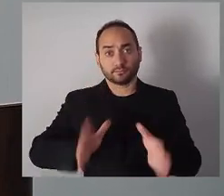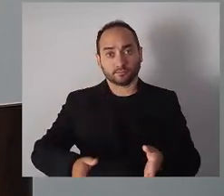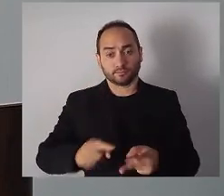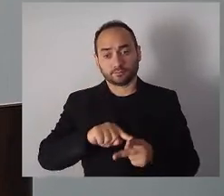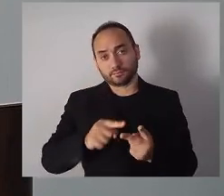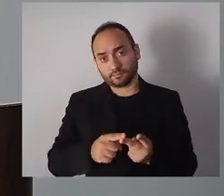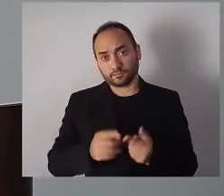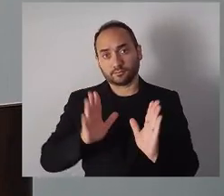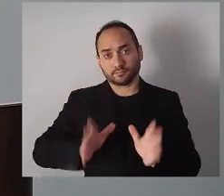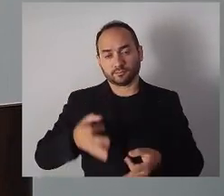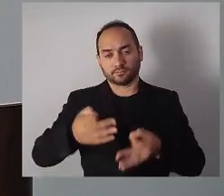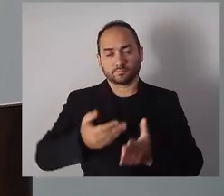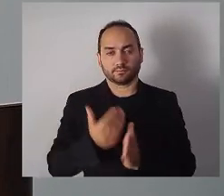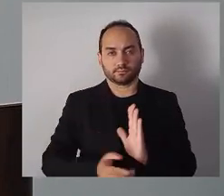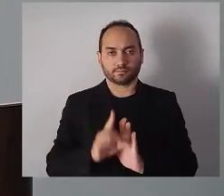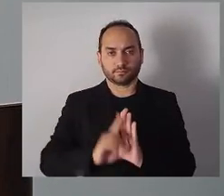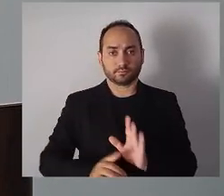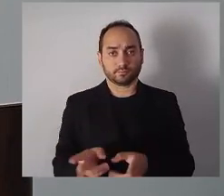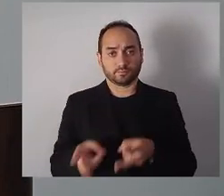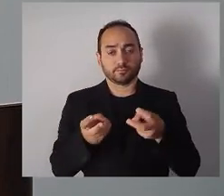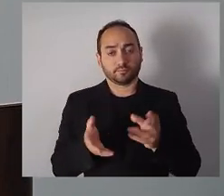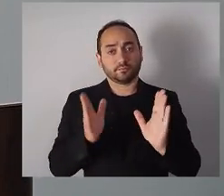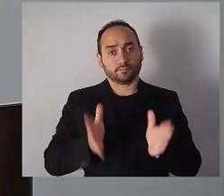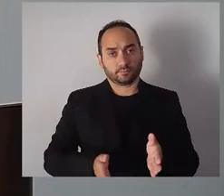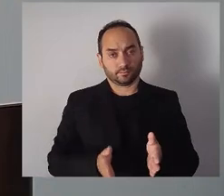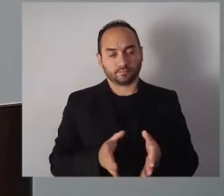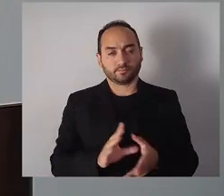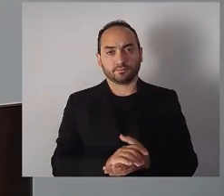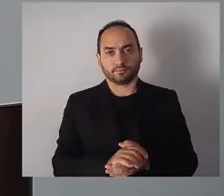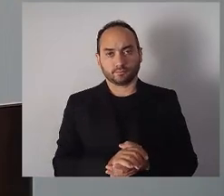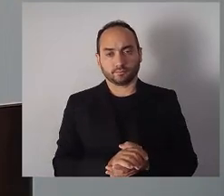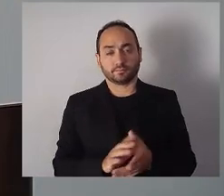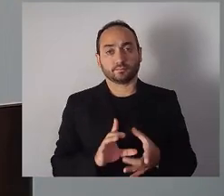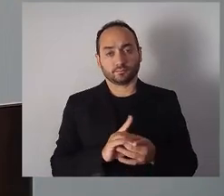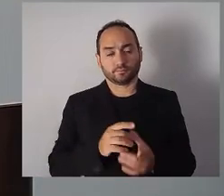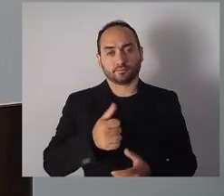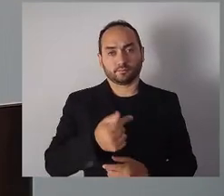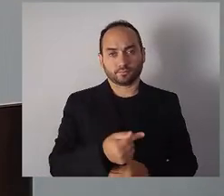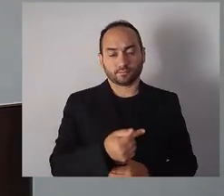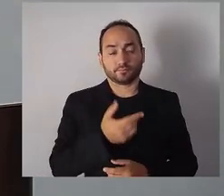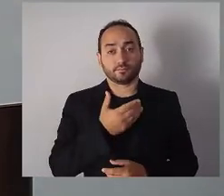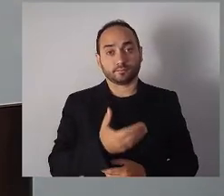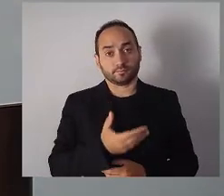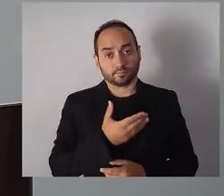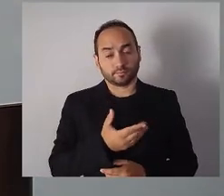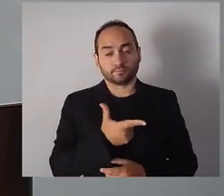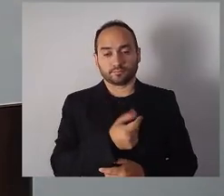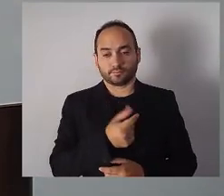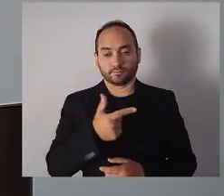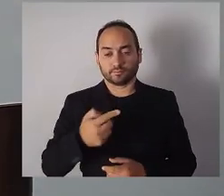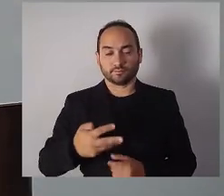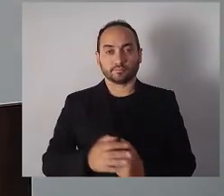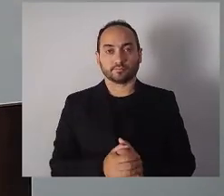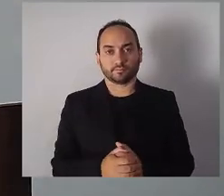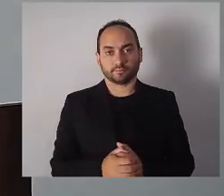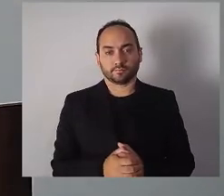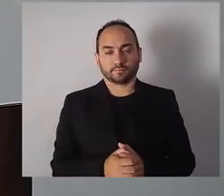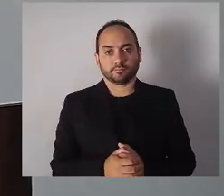duas hipóteses de justa causa reconhecidas. A filiação ocorreu no dia 17 de dezembro de 2023.